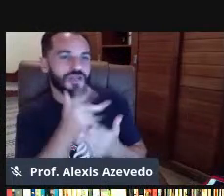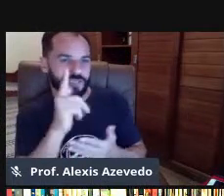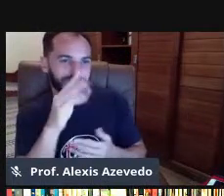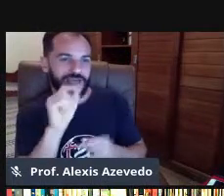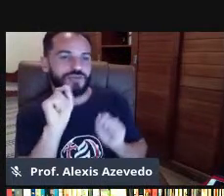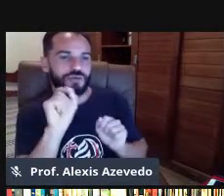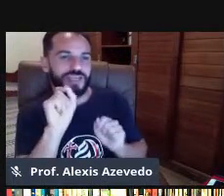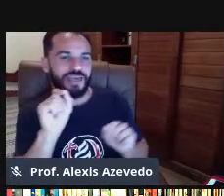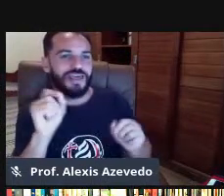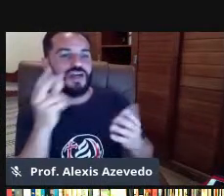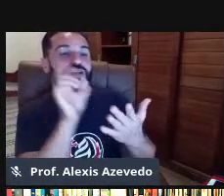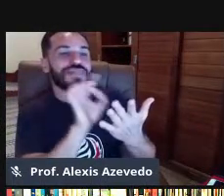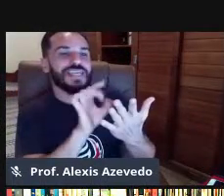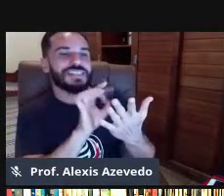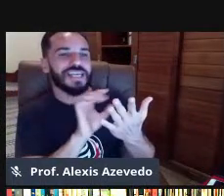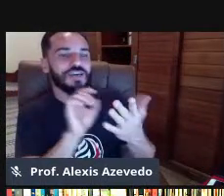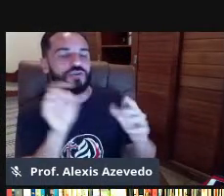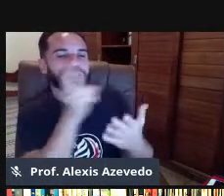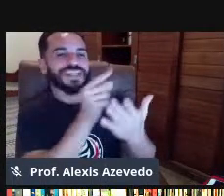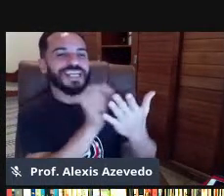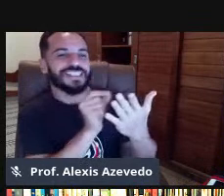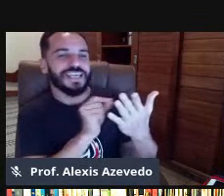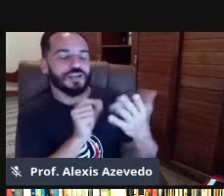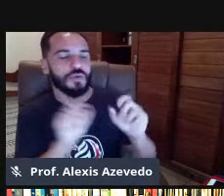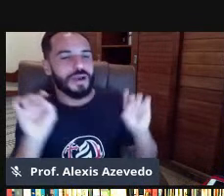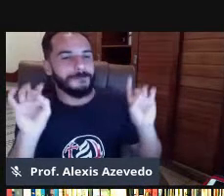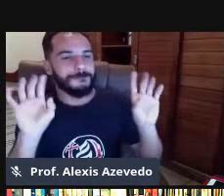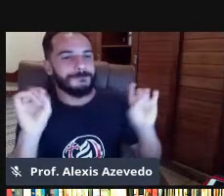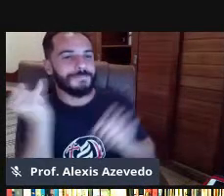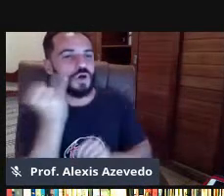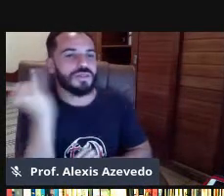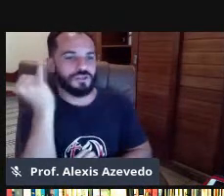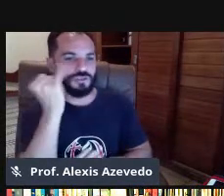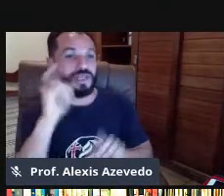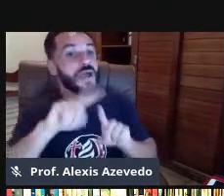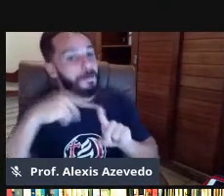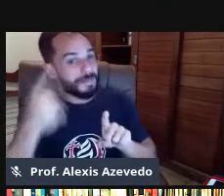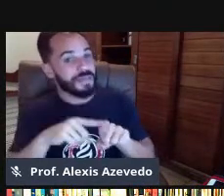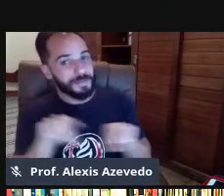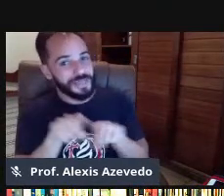né? Mas nós temos também outras disciplinas que vão